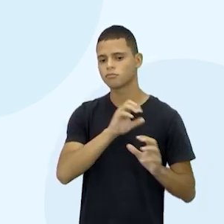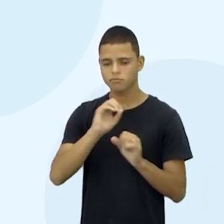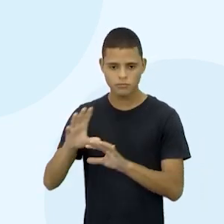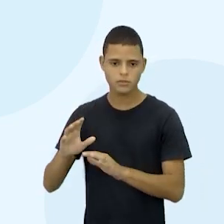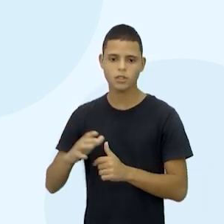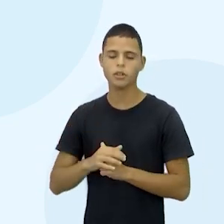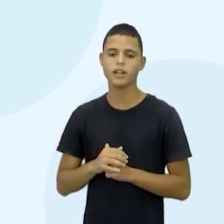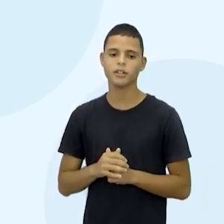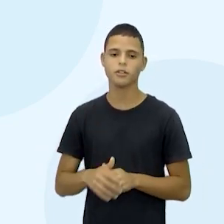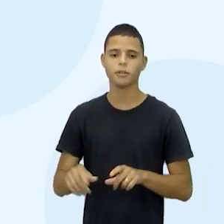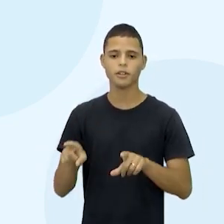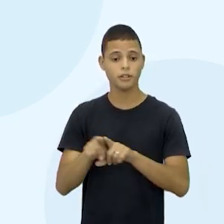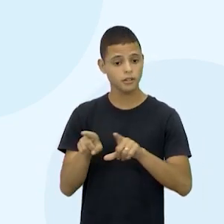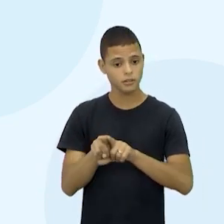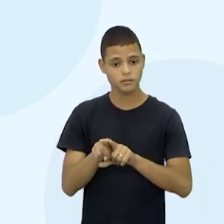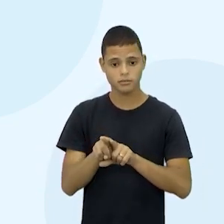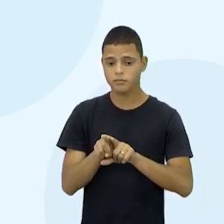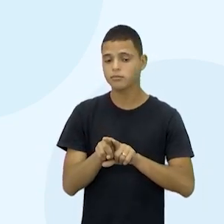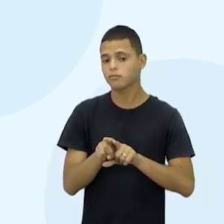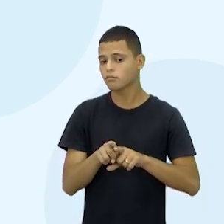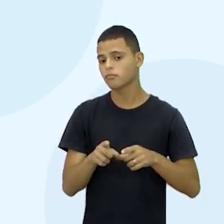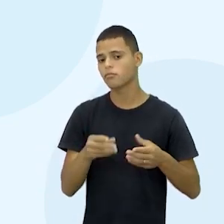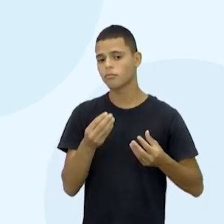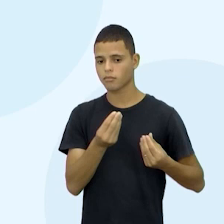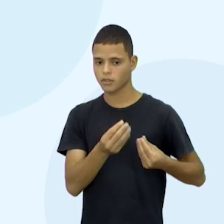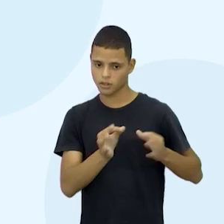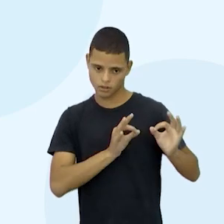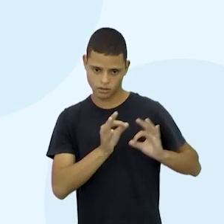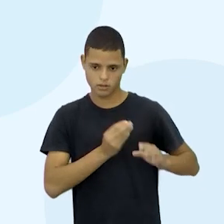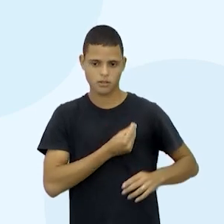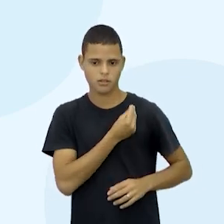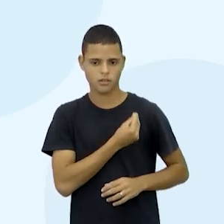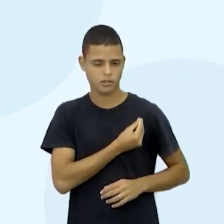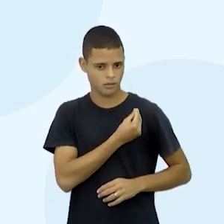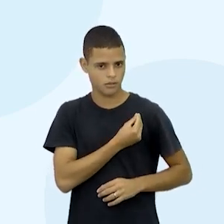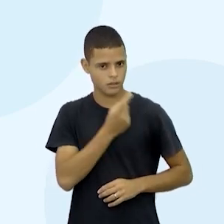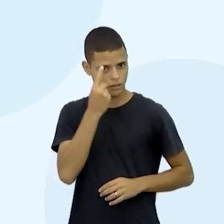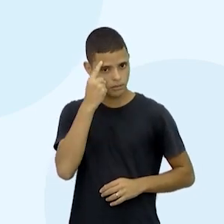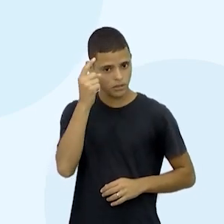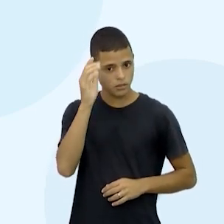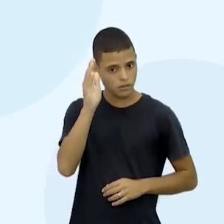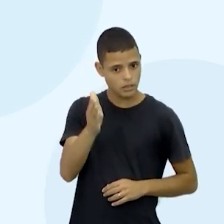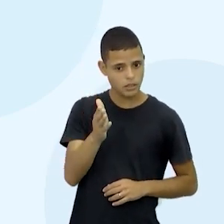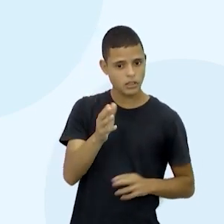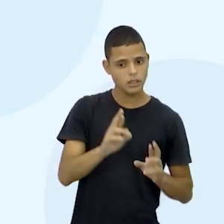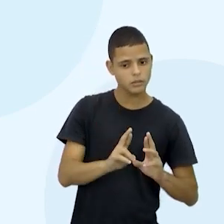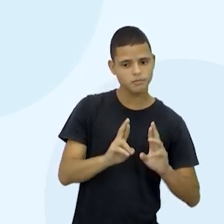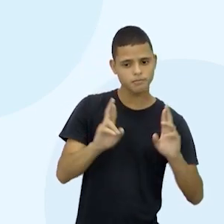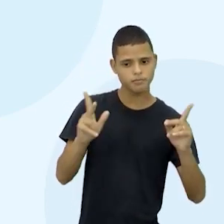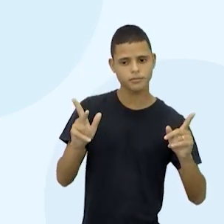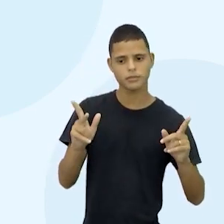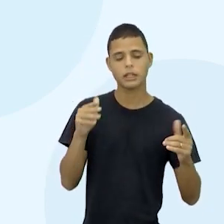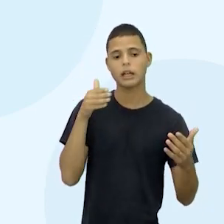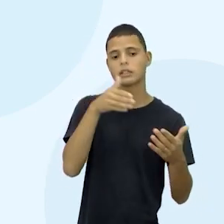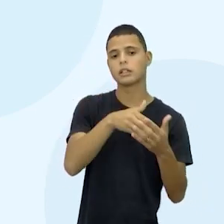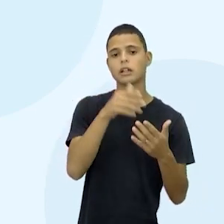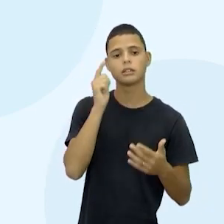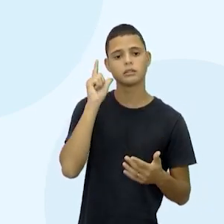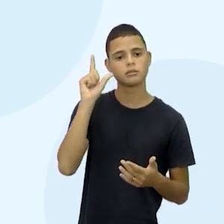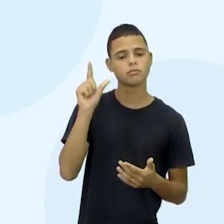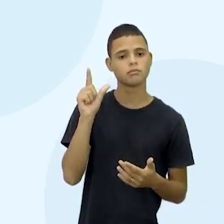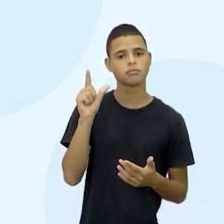Teria outras opções? Pensou em outra coisa para o seu projeto de vida? Ou dentro desse projeto de vida, pensou numa forma diferente de chegar nele, né? De alcançar